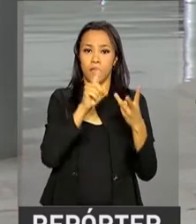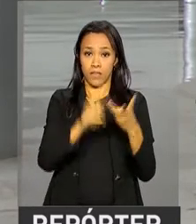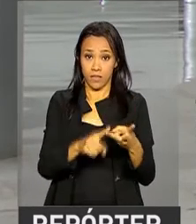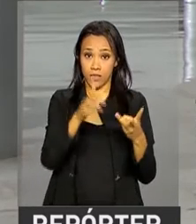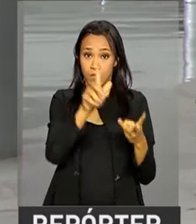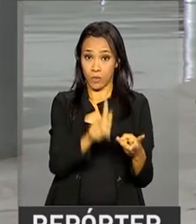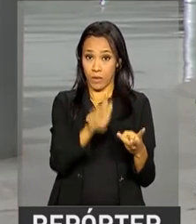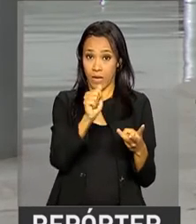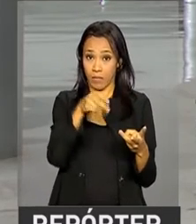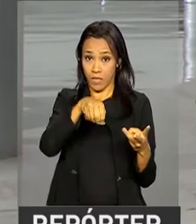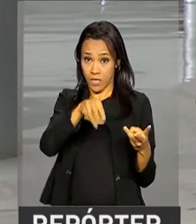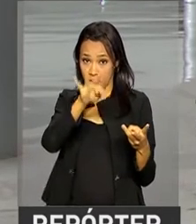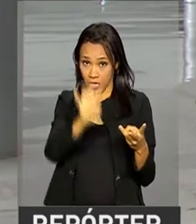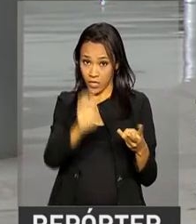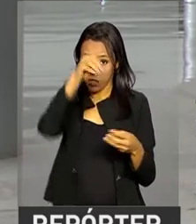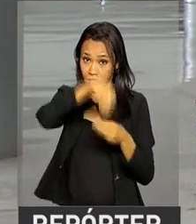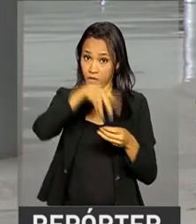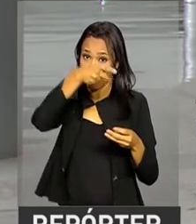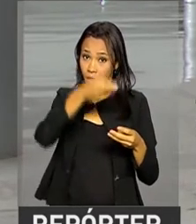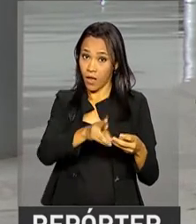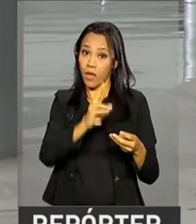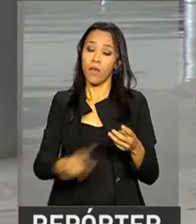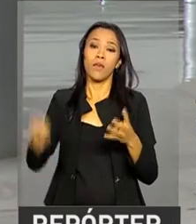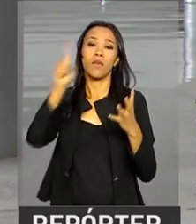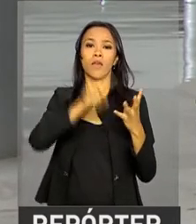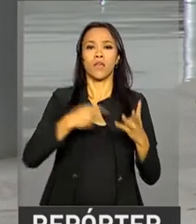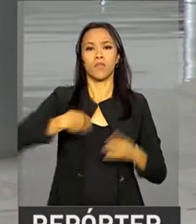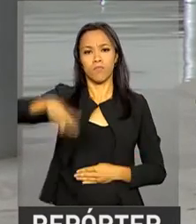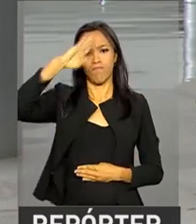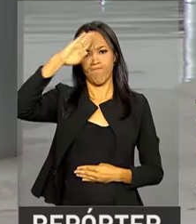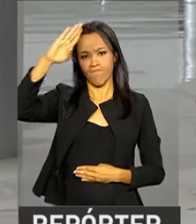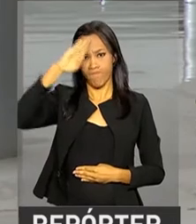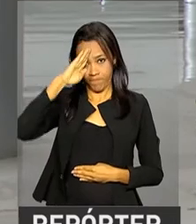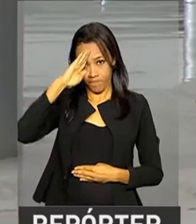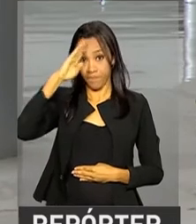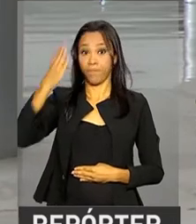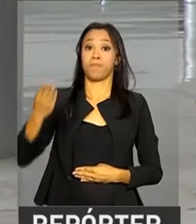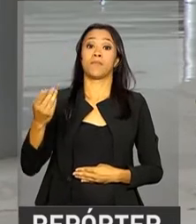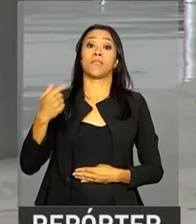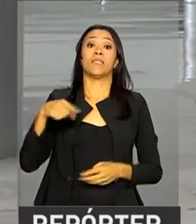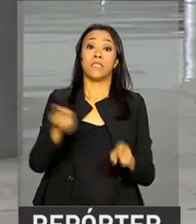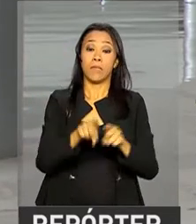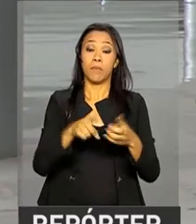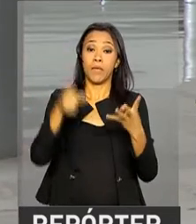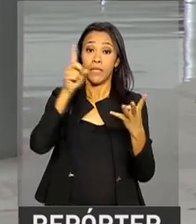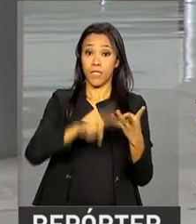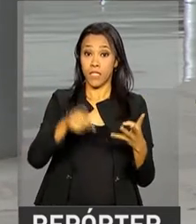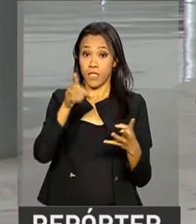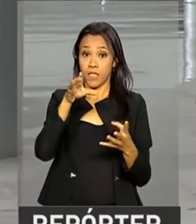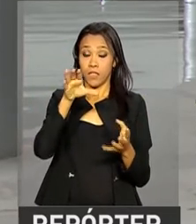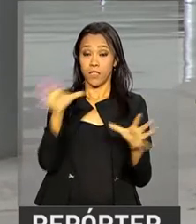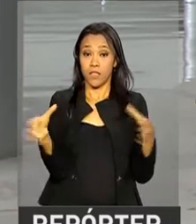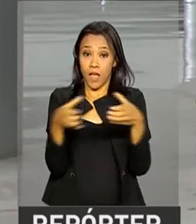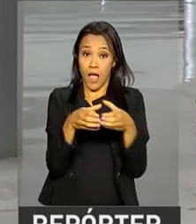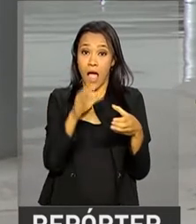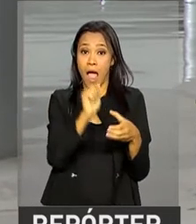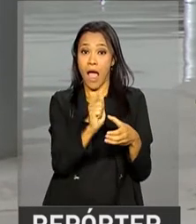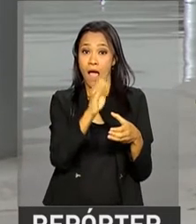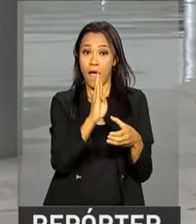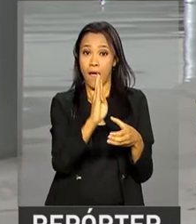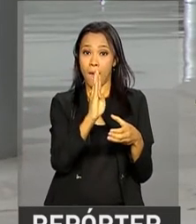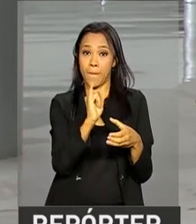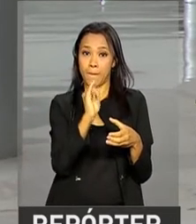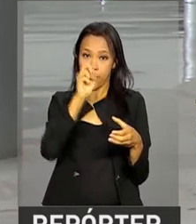segurança institucional da presidência além dos comandantes das forças armadas e do diretor da agência brasileira de inteligência abin